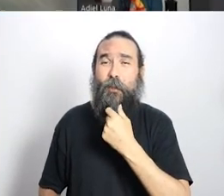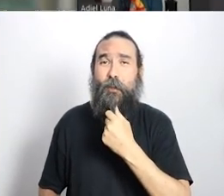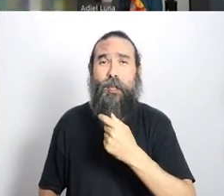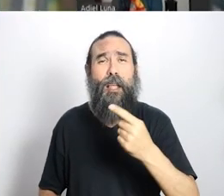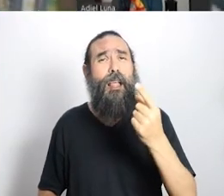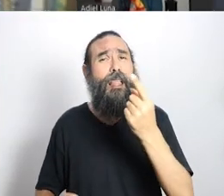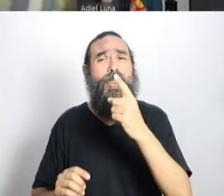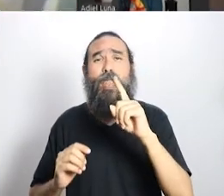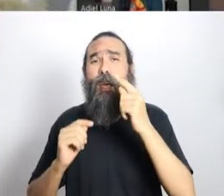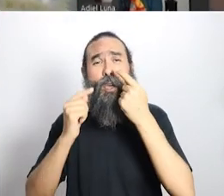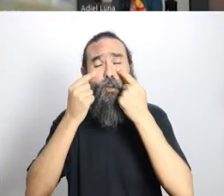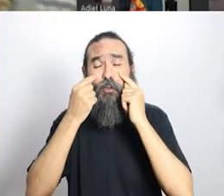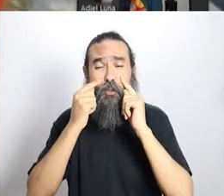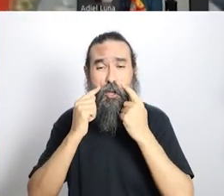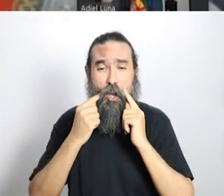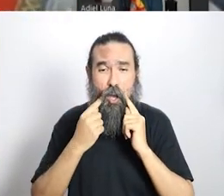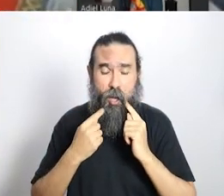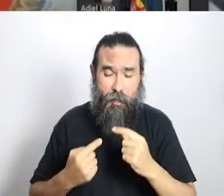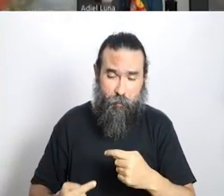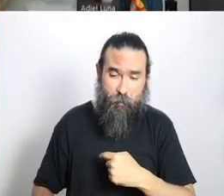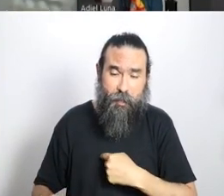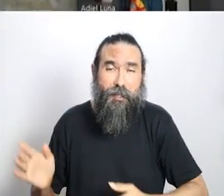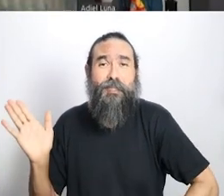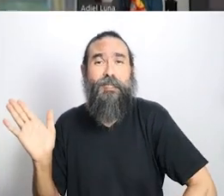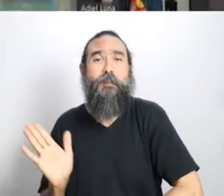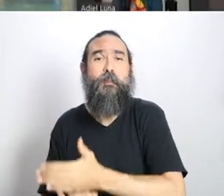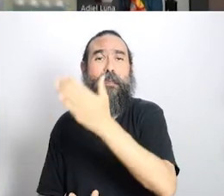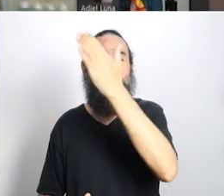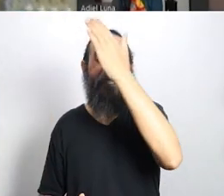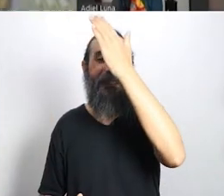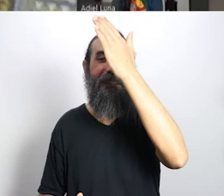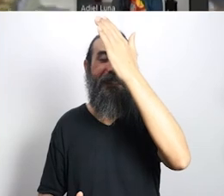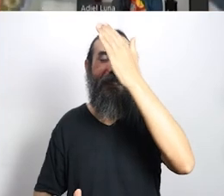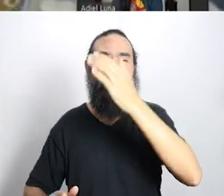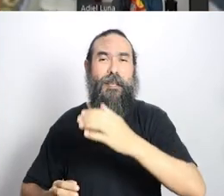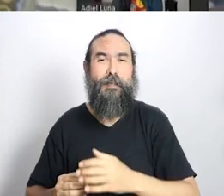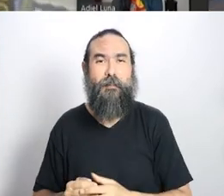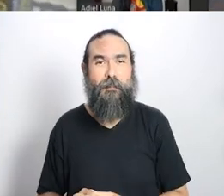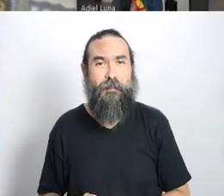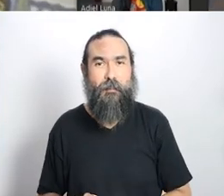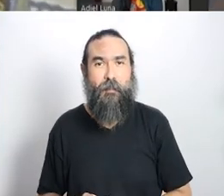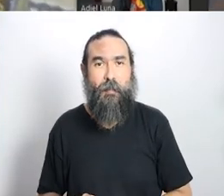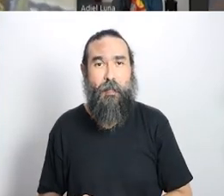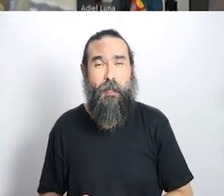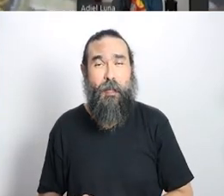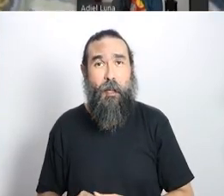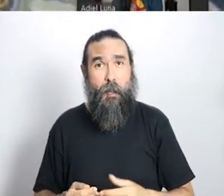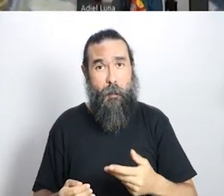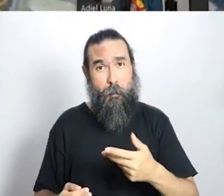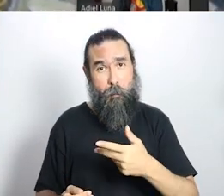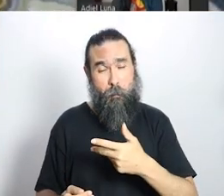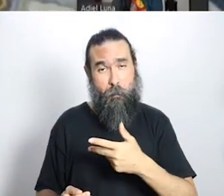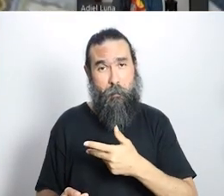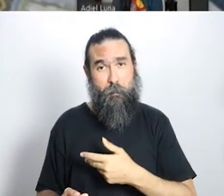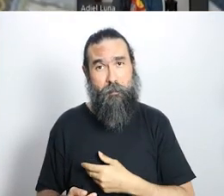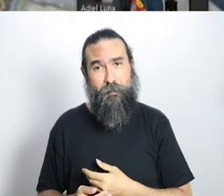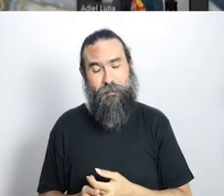Adeus, morenos, não chora minha despedida.